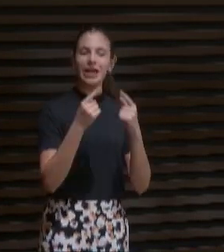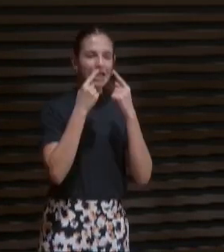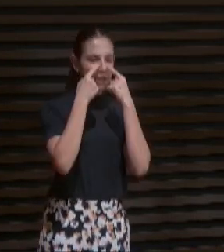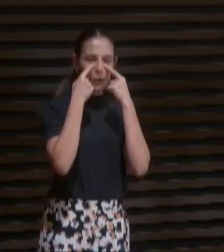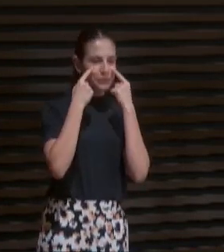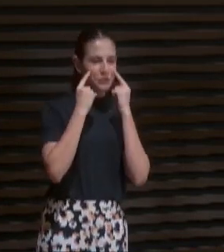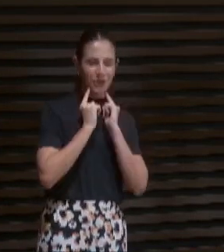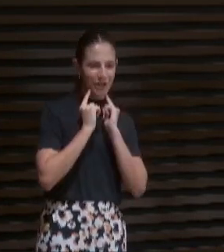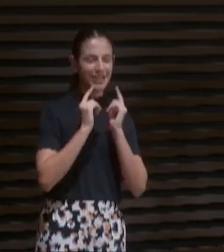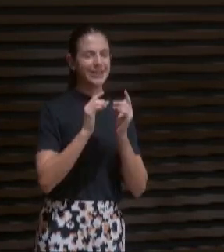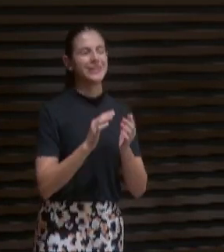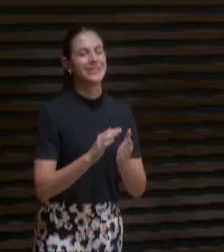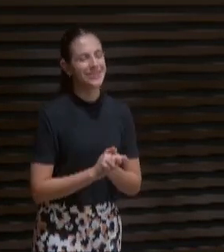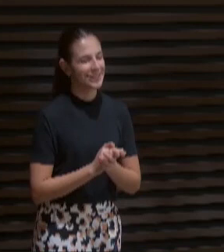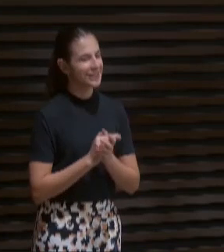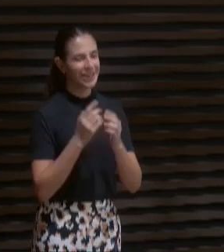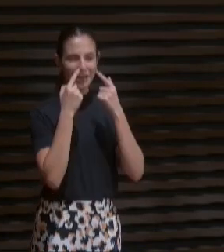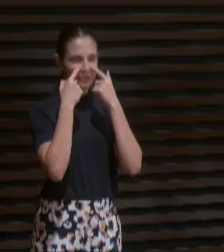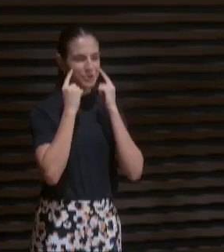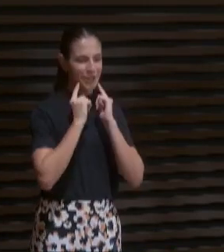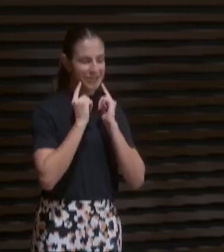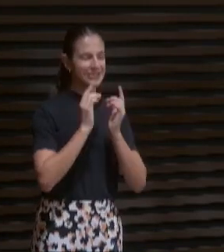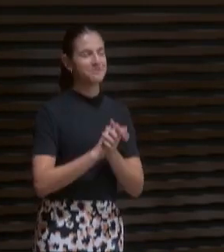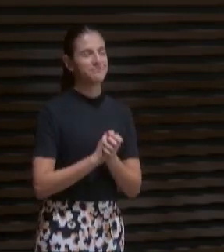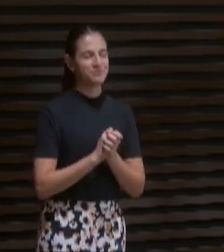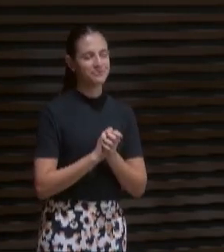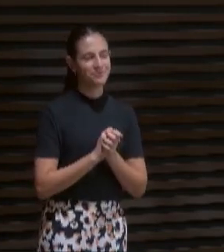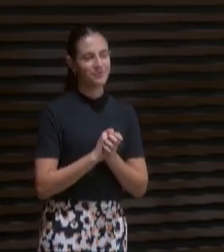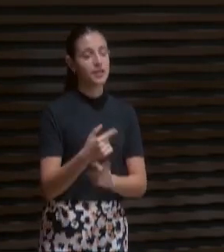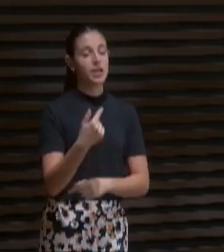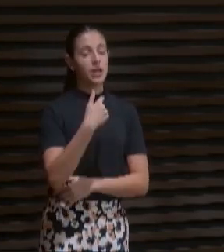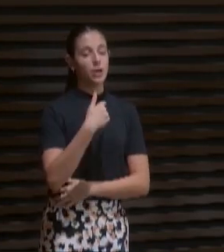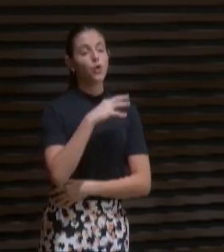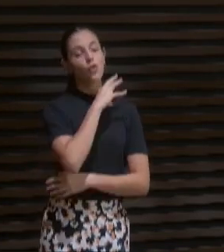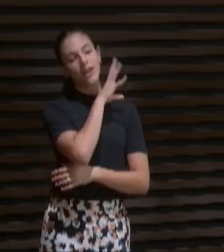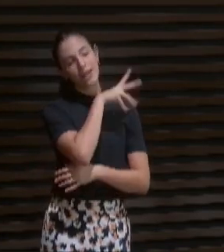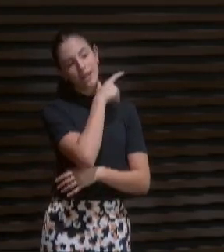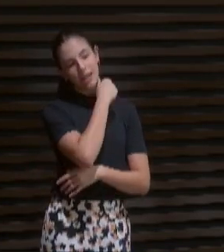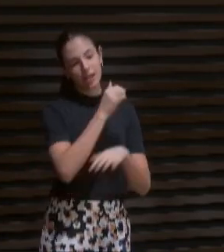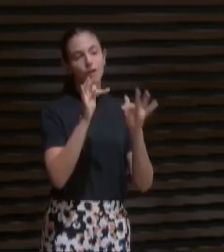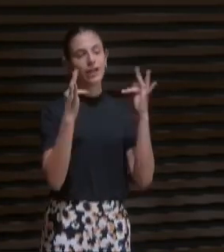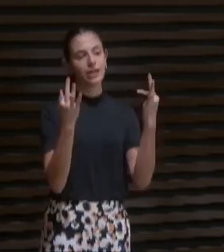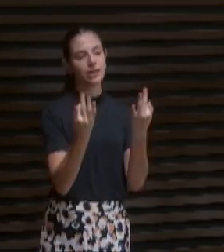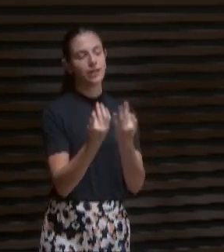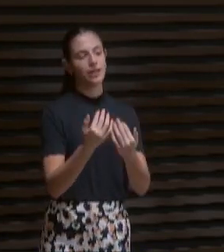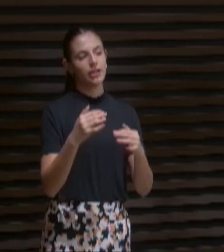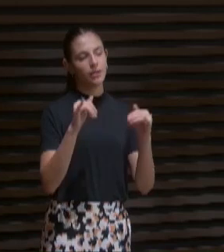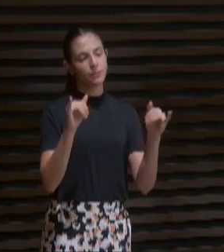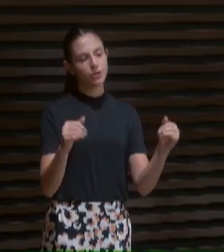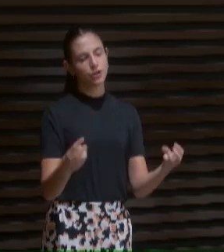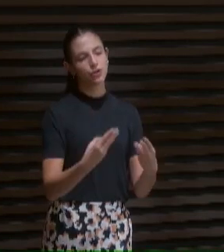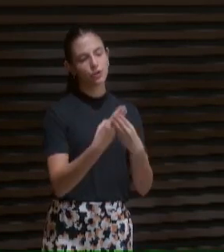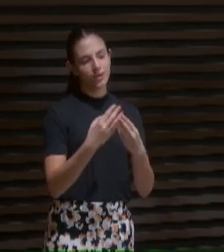Argentina. Não chores, eis que o leão da tribo de Judá, a raiz